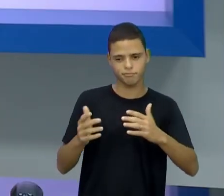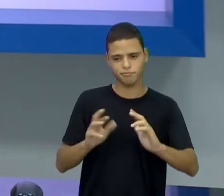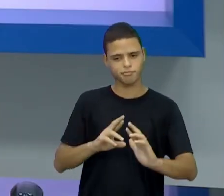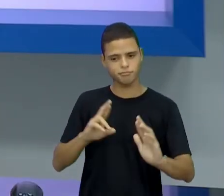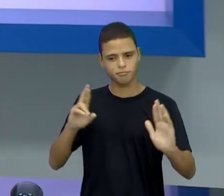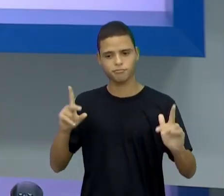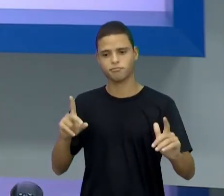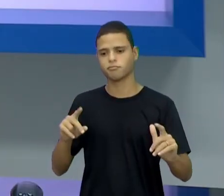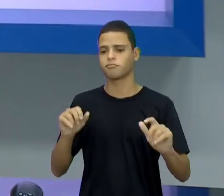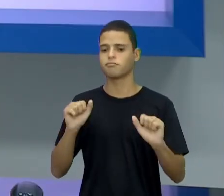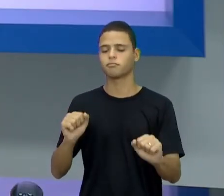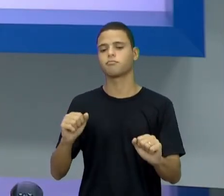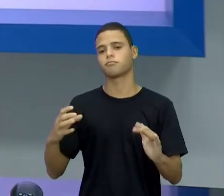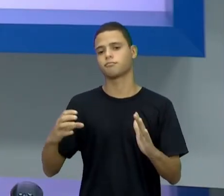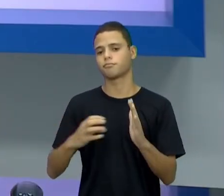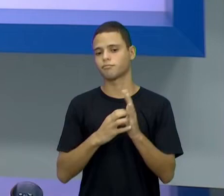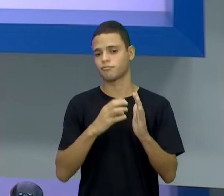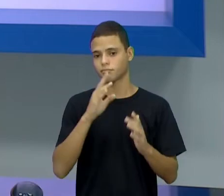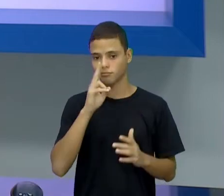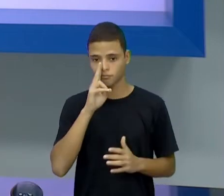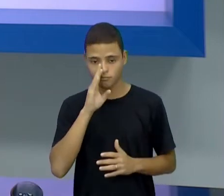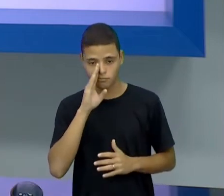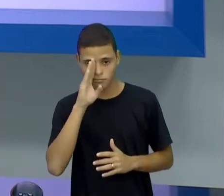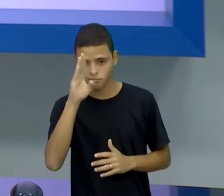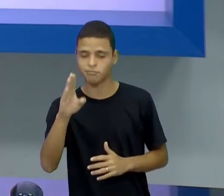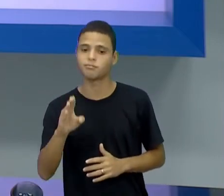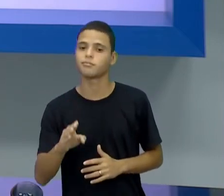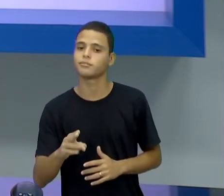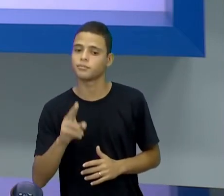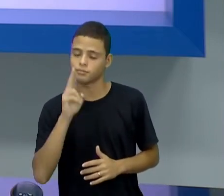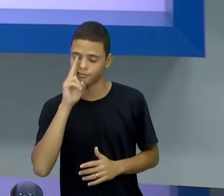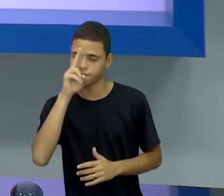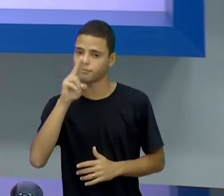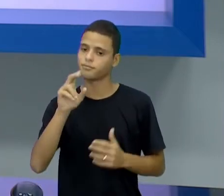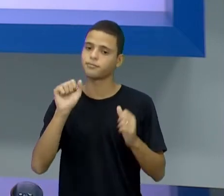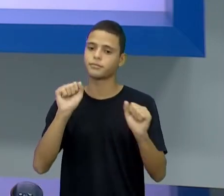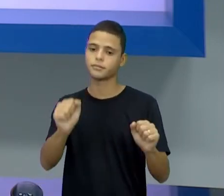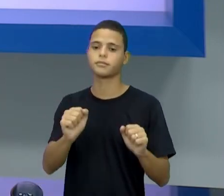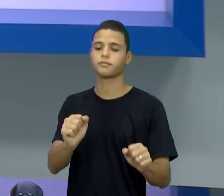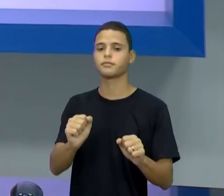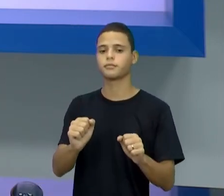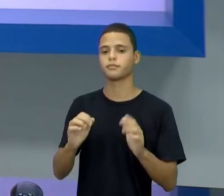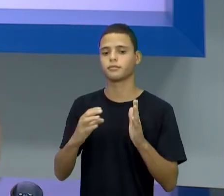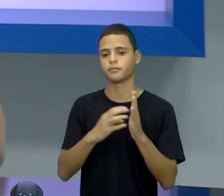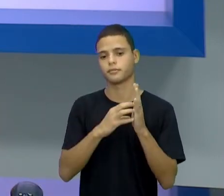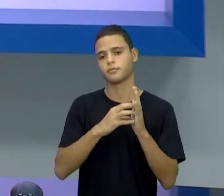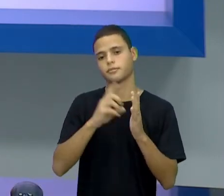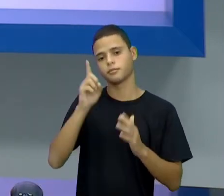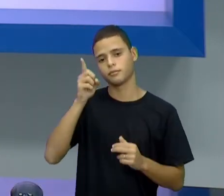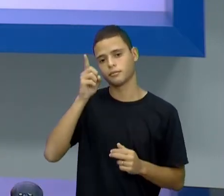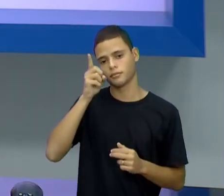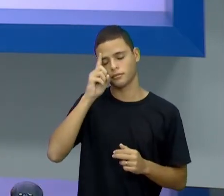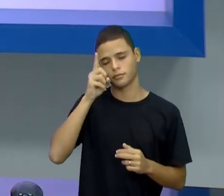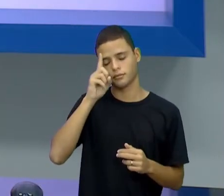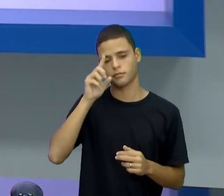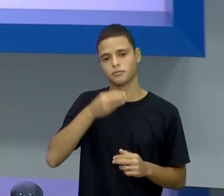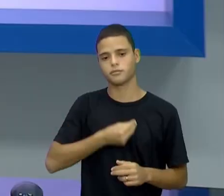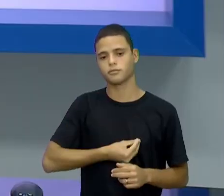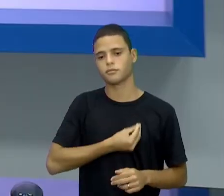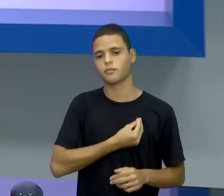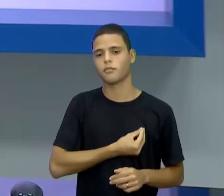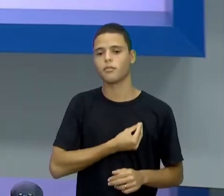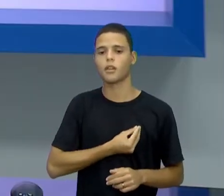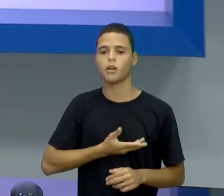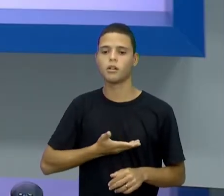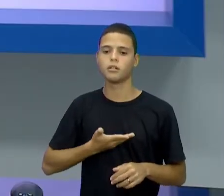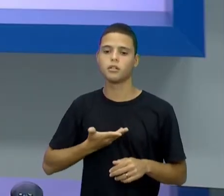pode sofrer efeitos abruptos que possa interferir no nosso dia a dia, né, ou logicamente no dia a